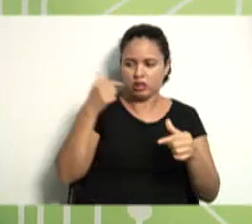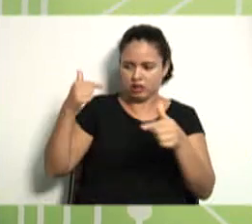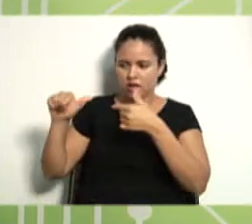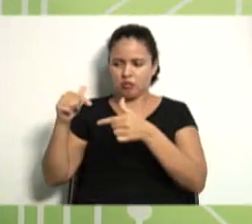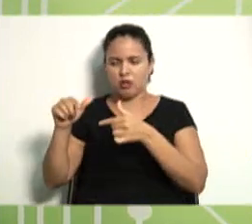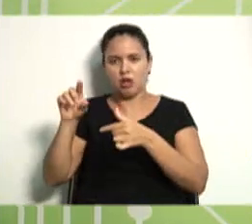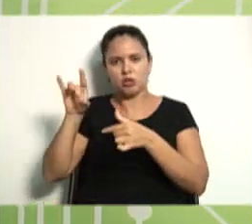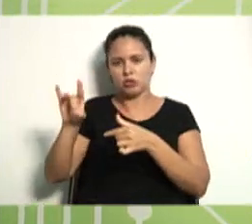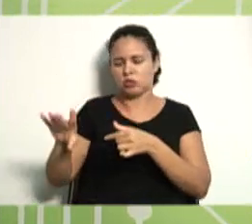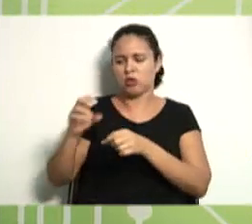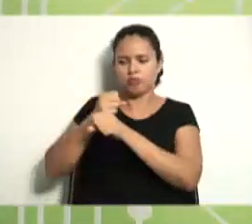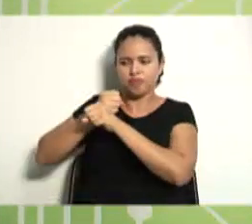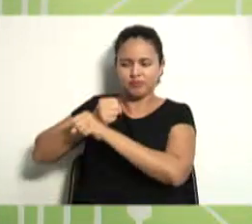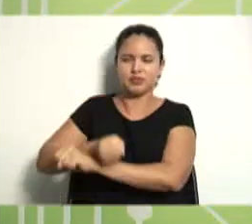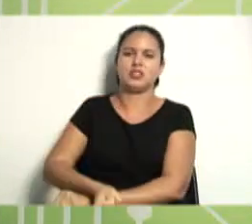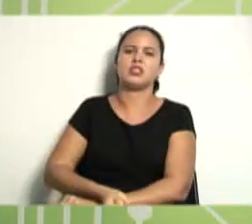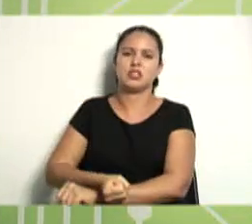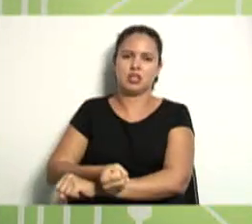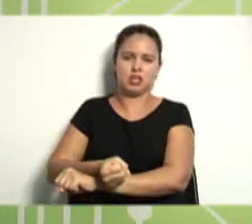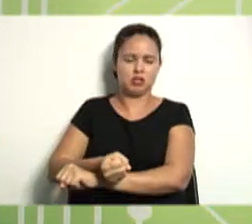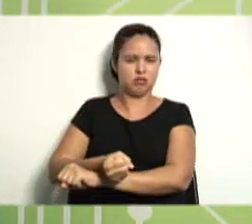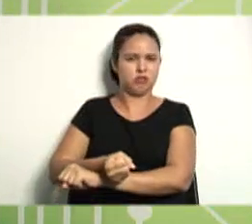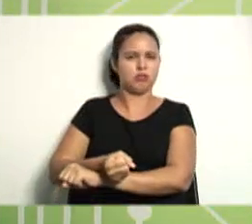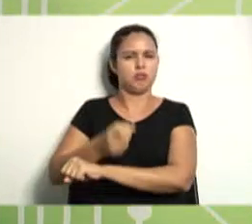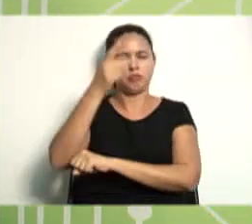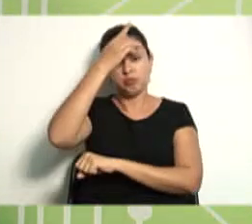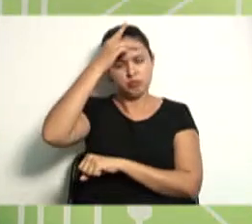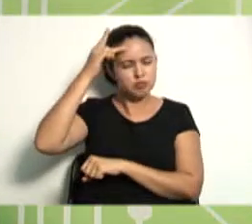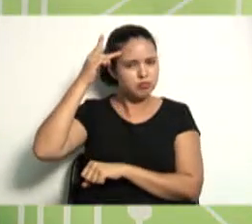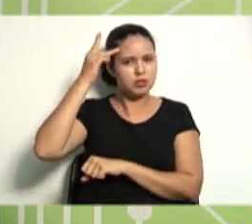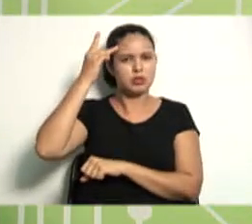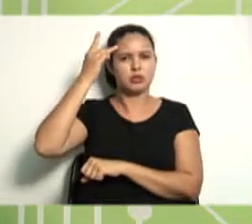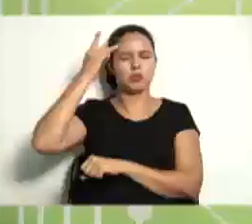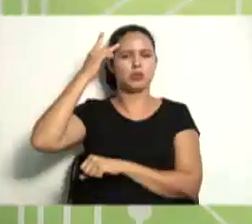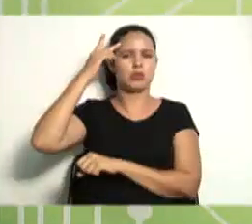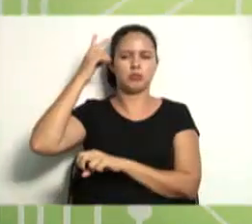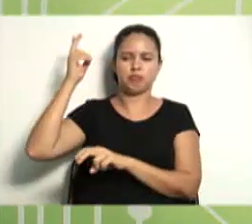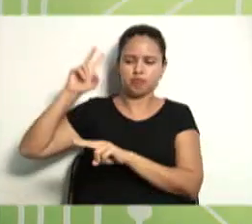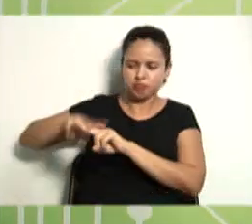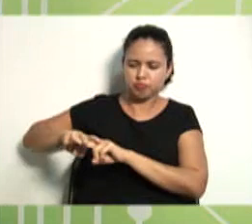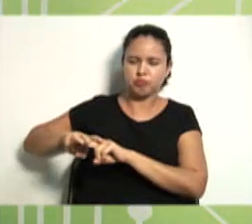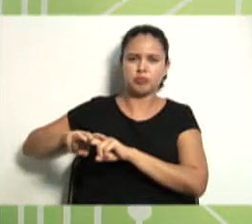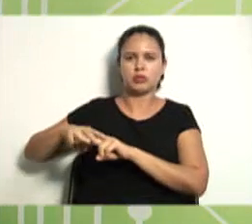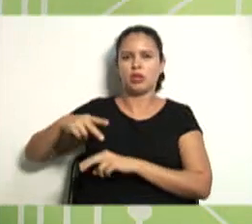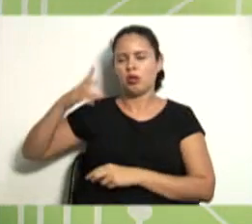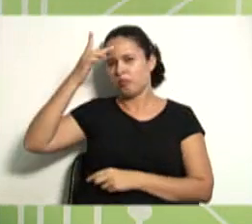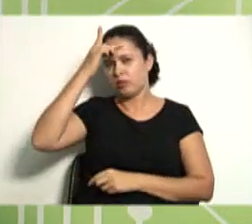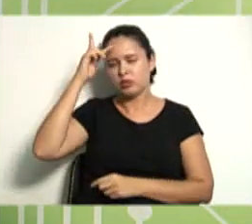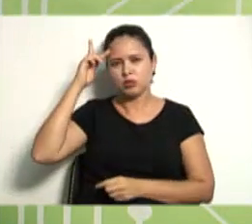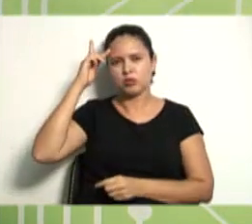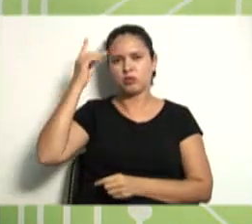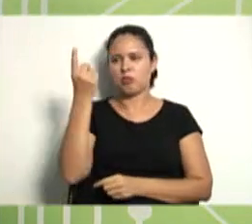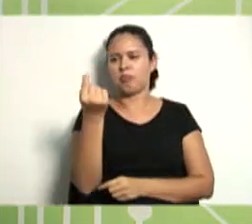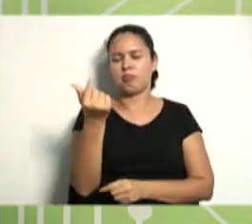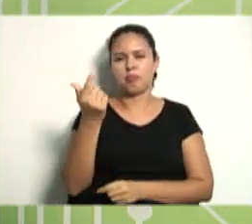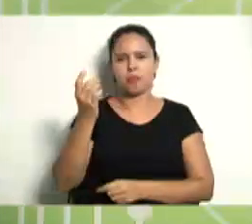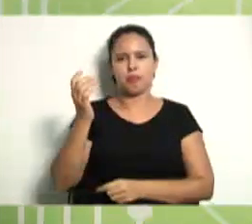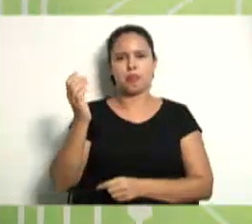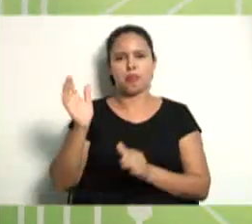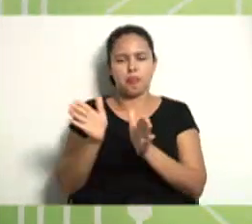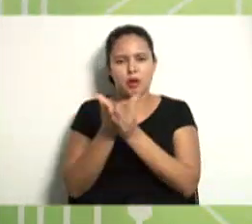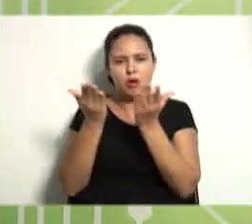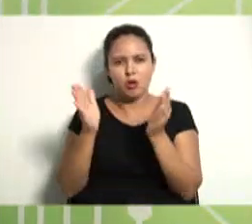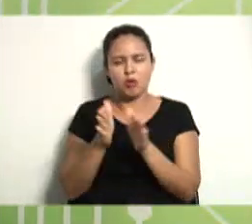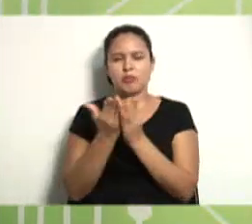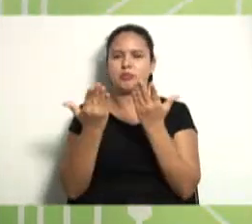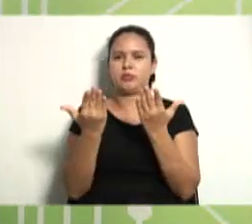O trabalho era reservado aos escravos, era reservado às pessoas pobres. As pessoas de status